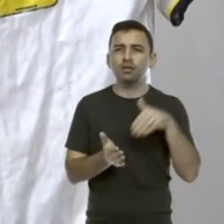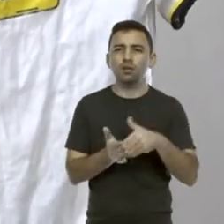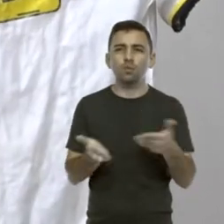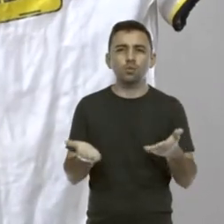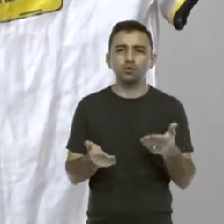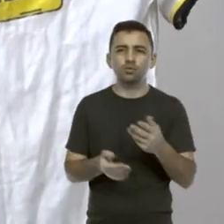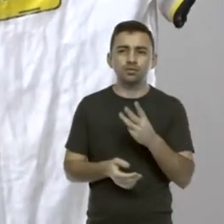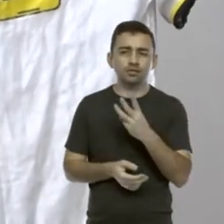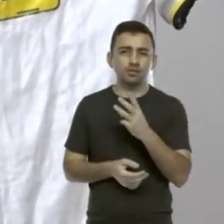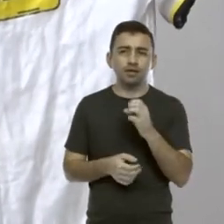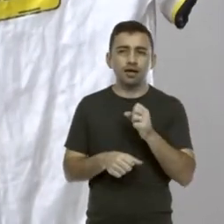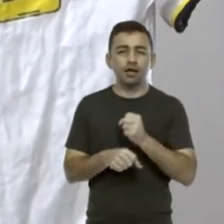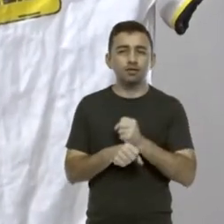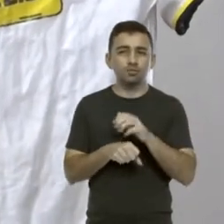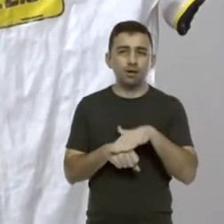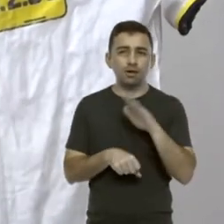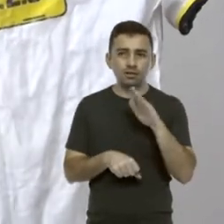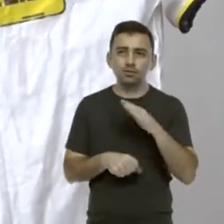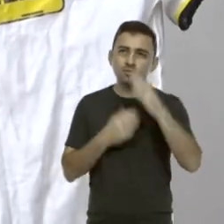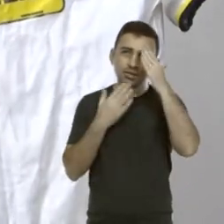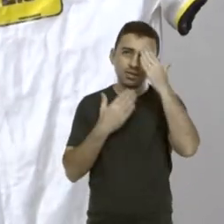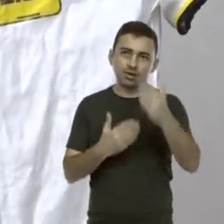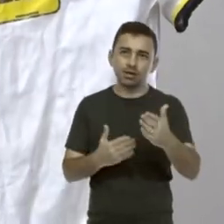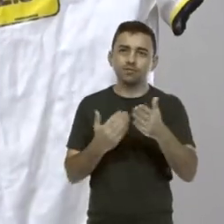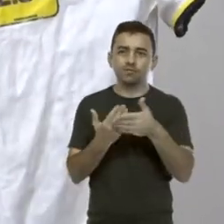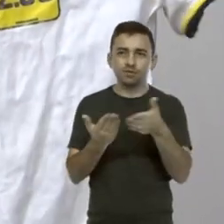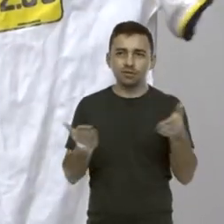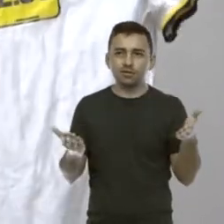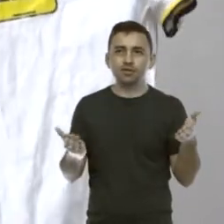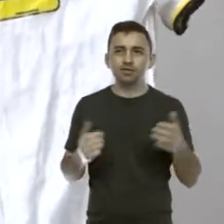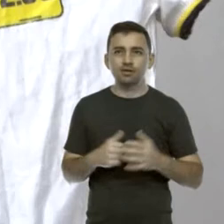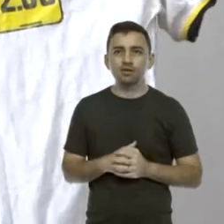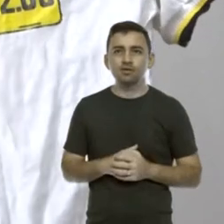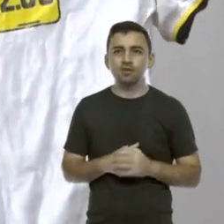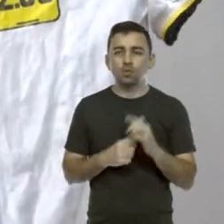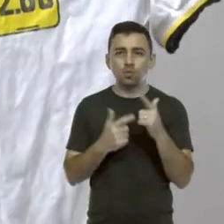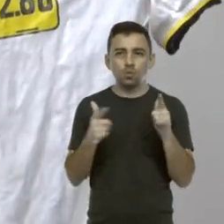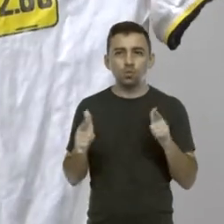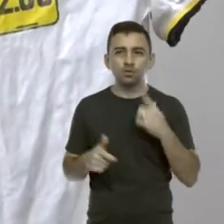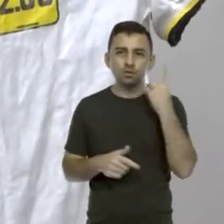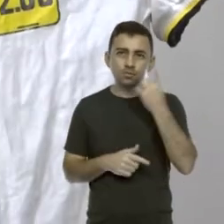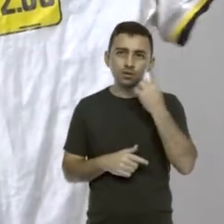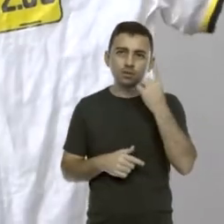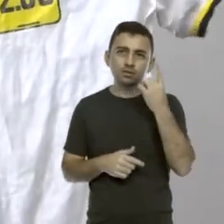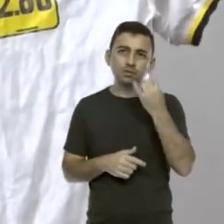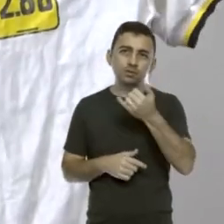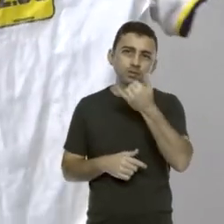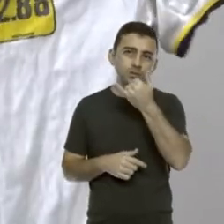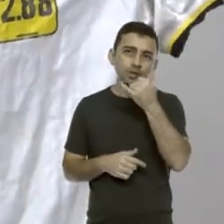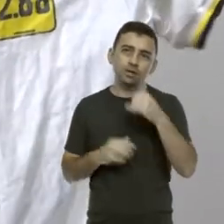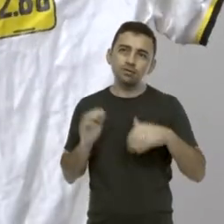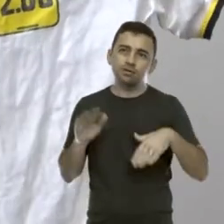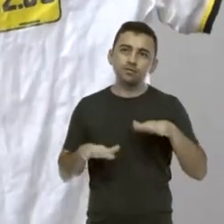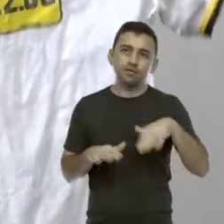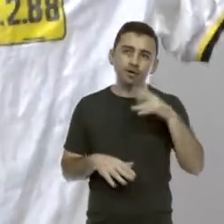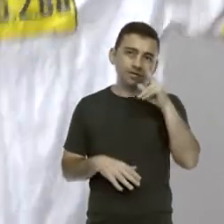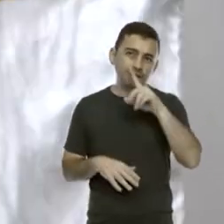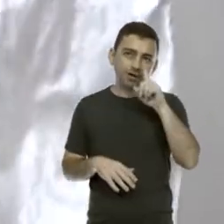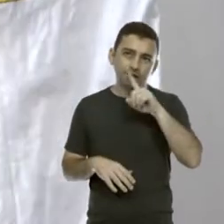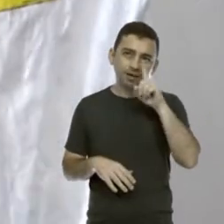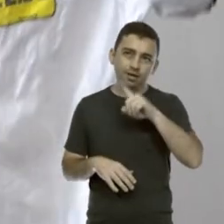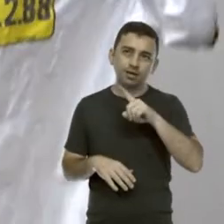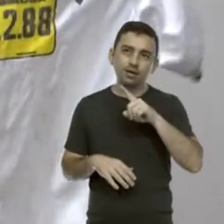para ele chegar aqui, Jerry. Tá? Obrigado pelas palavras também, tá? Outros deputados. Perdoe um pouco minhas falhas, que a gente daqui a pouco